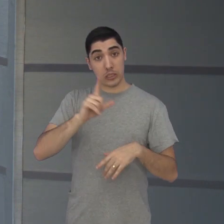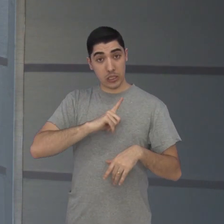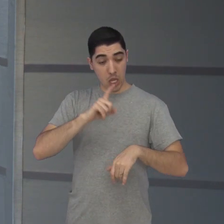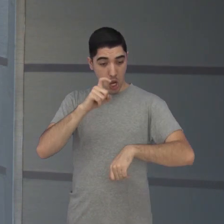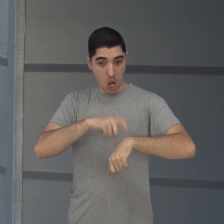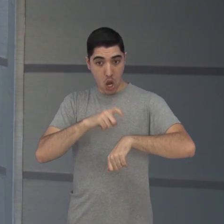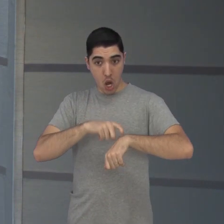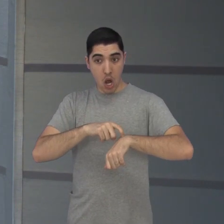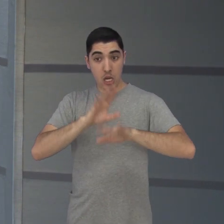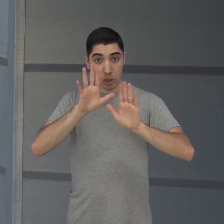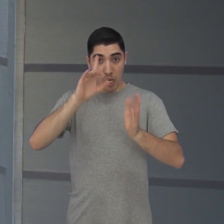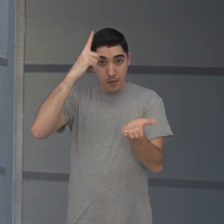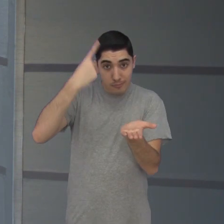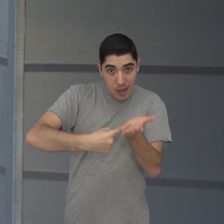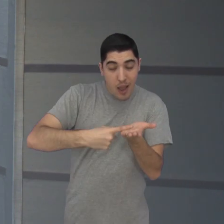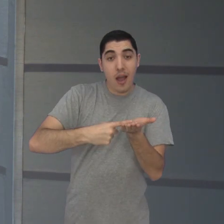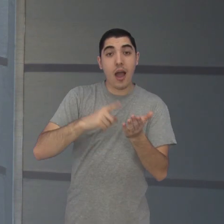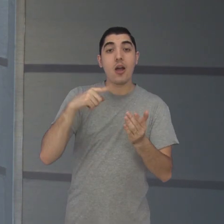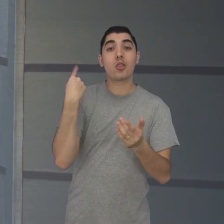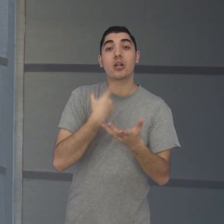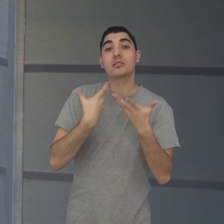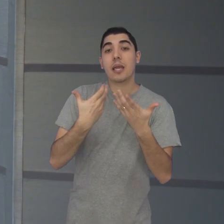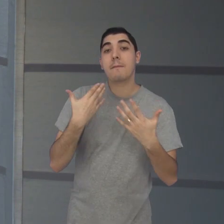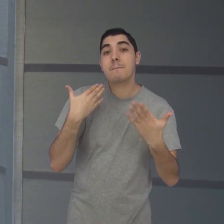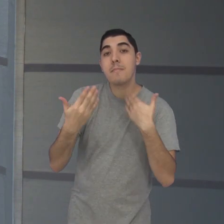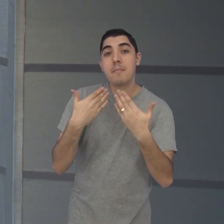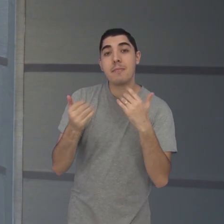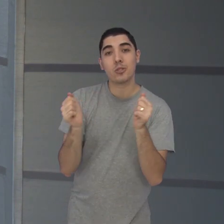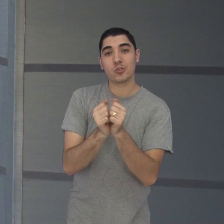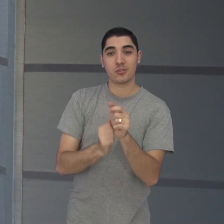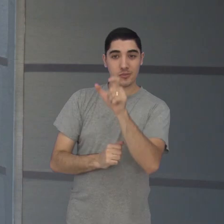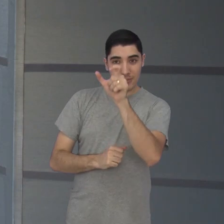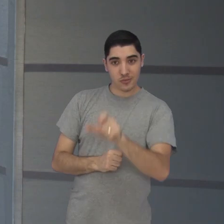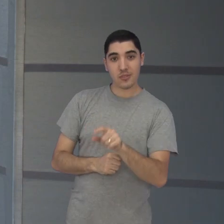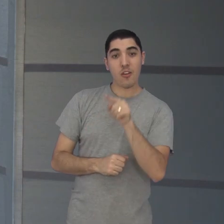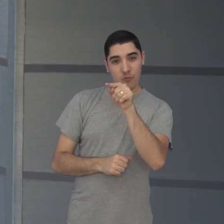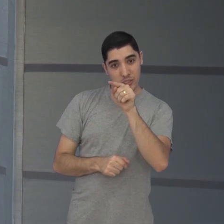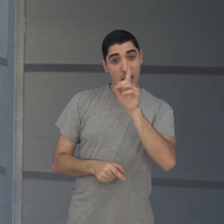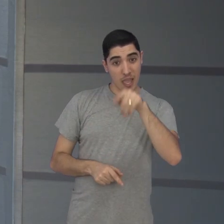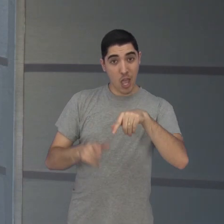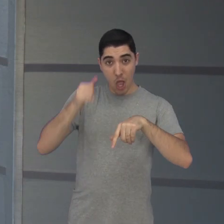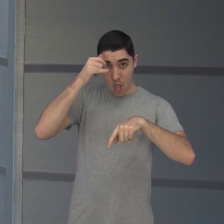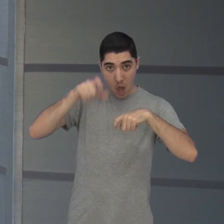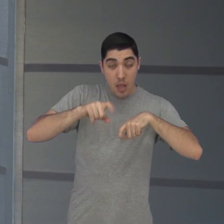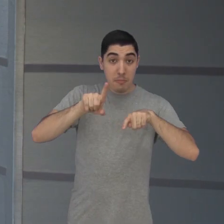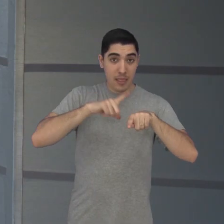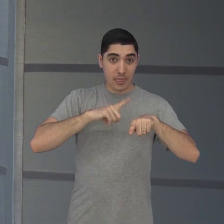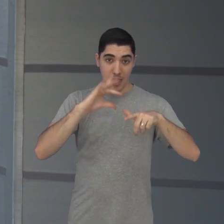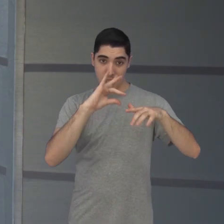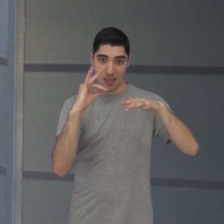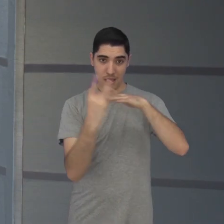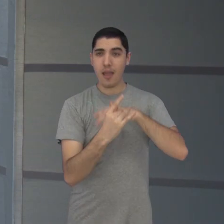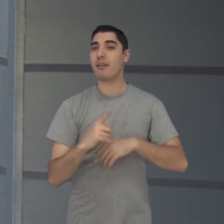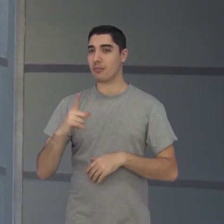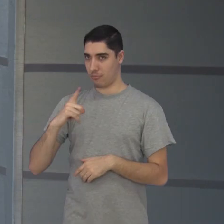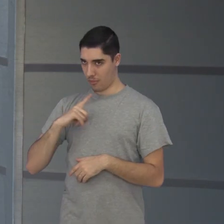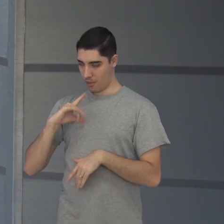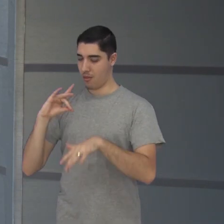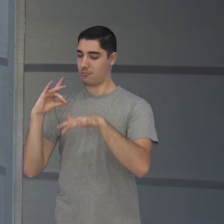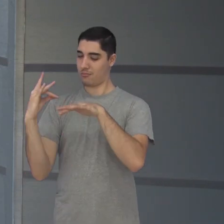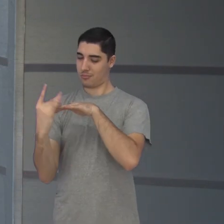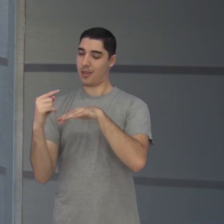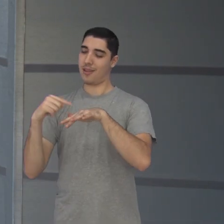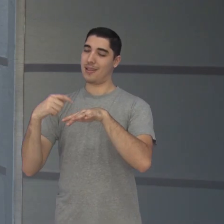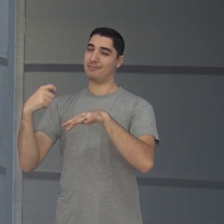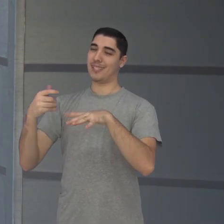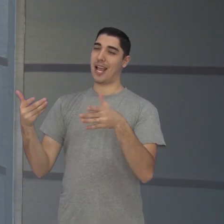você tem horário marcado com esse pessoal e quem quiser ter essa prosa com você, apesar de você ser da roça, você tem suas redes sociais, é isso? Tem as